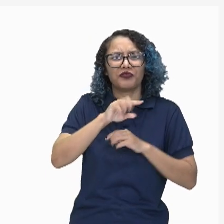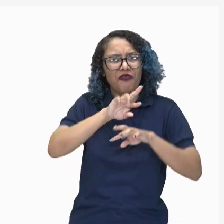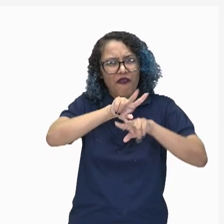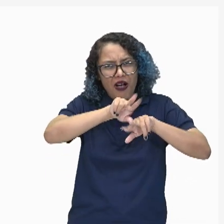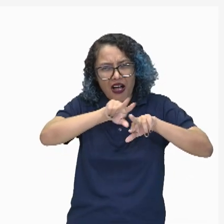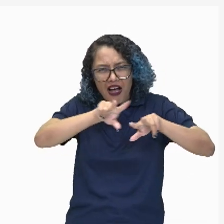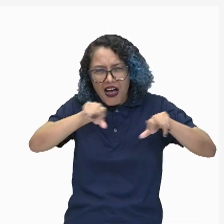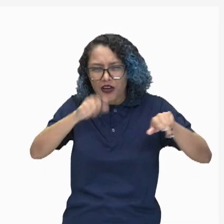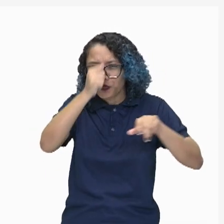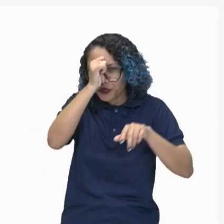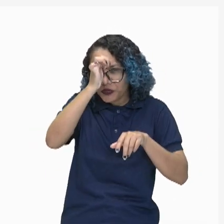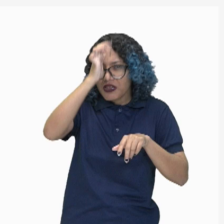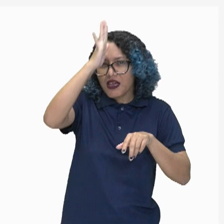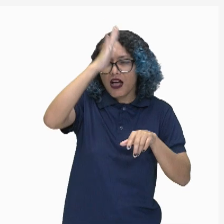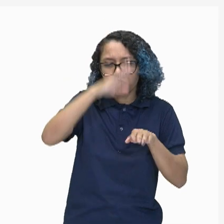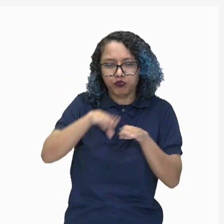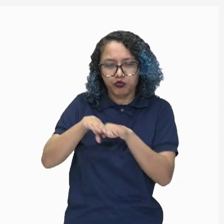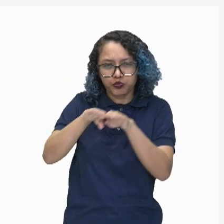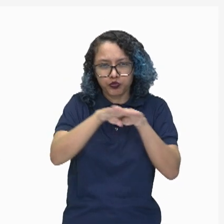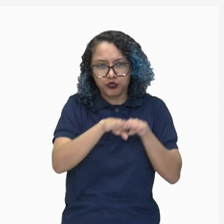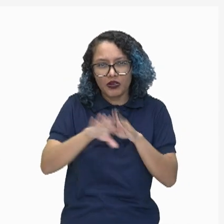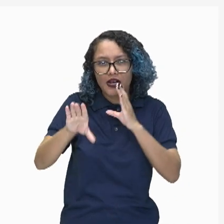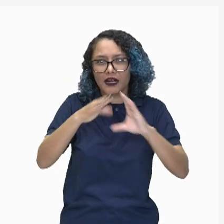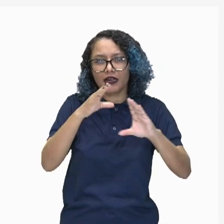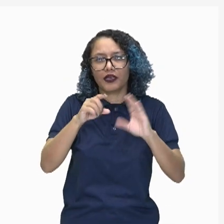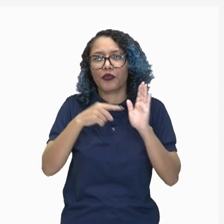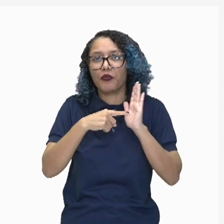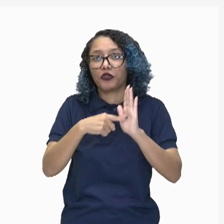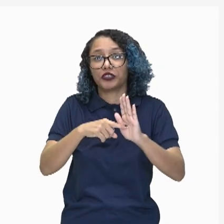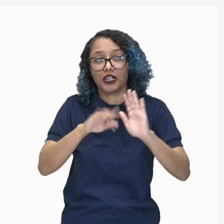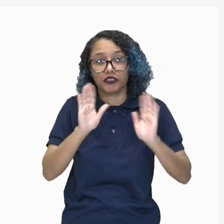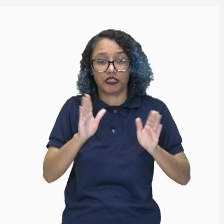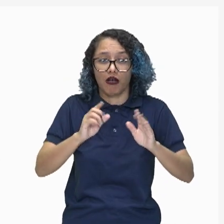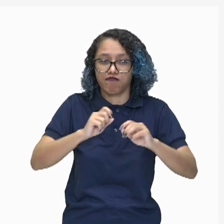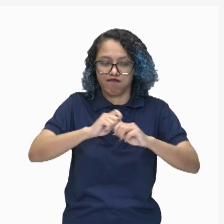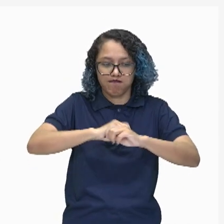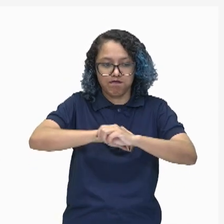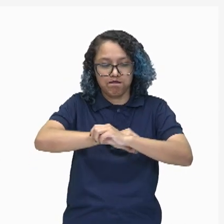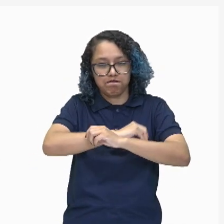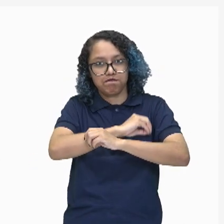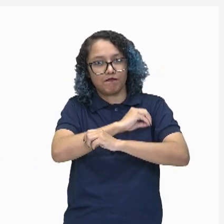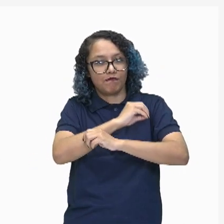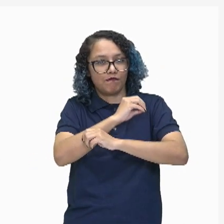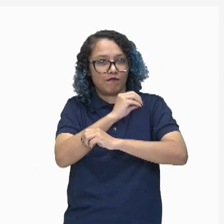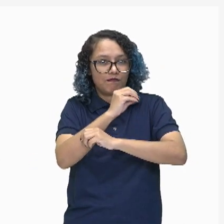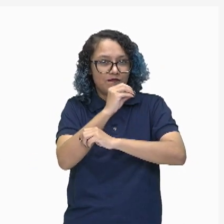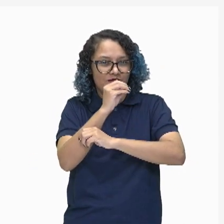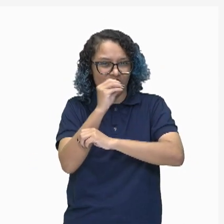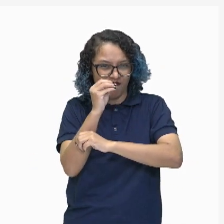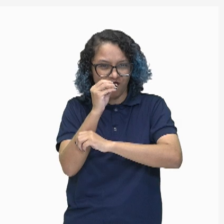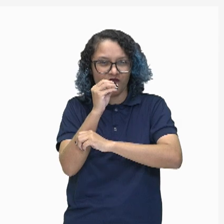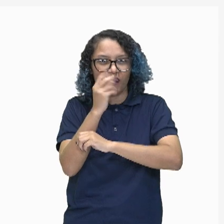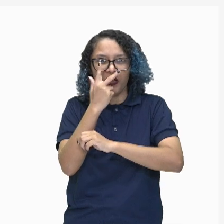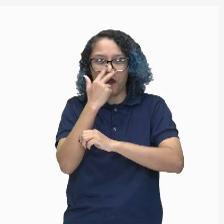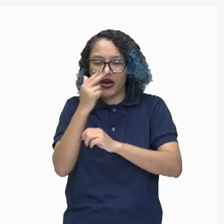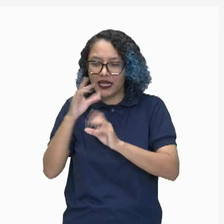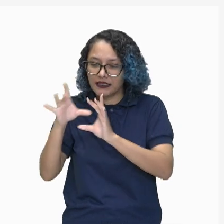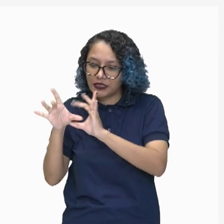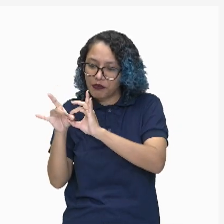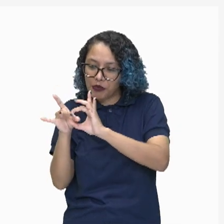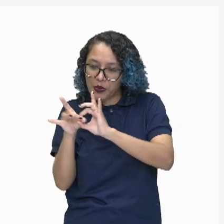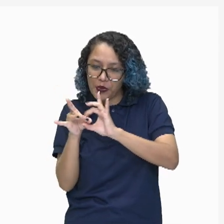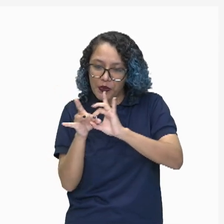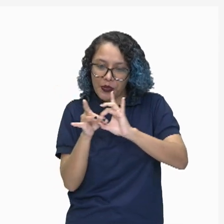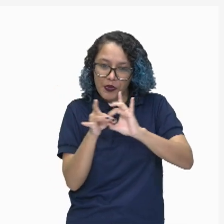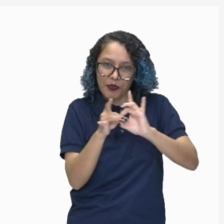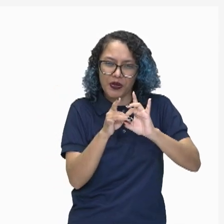cruzem os fios de sol de seus gritos de galo, para que amanhã, desde uma teia tênue, se vá tecendo. Olha essa ideia